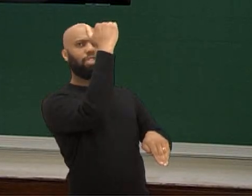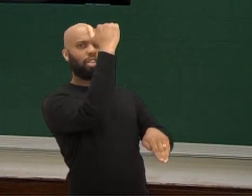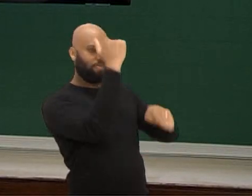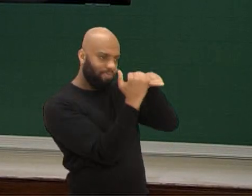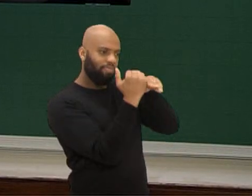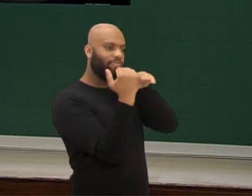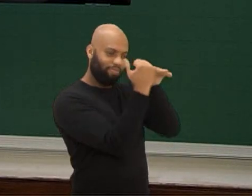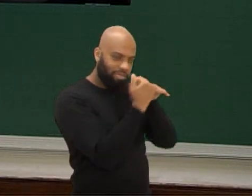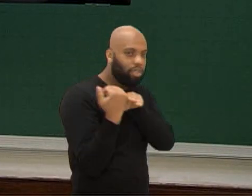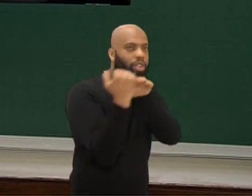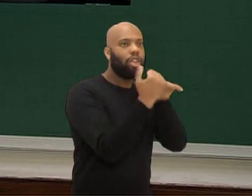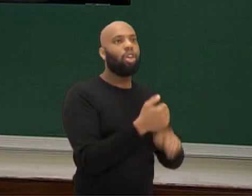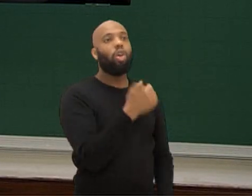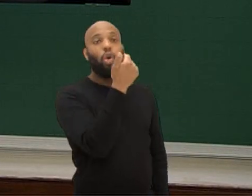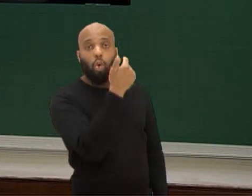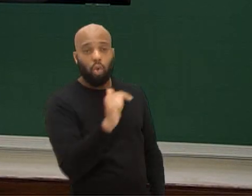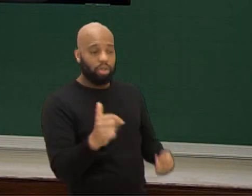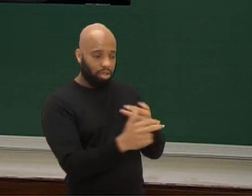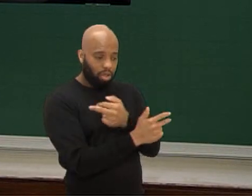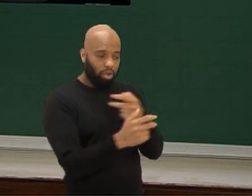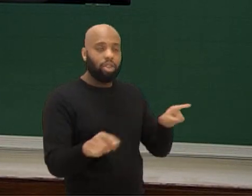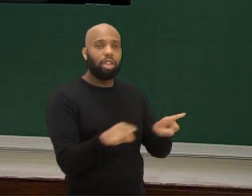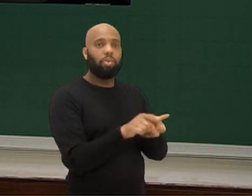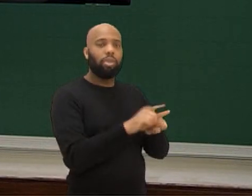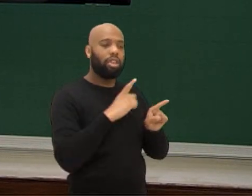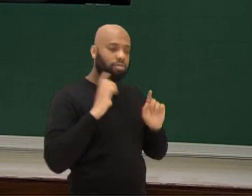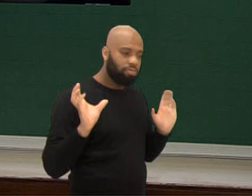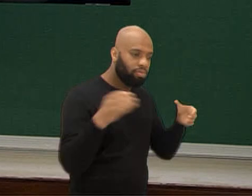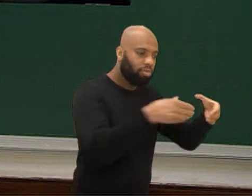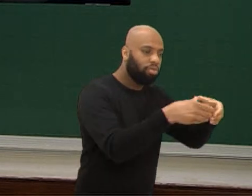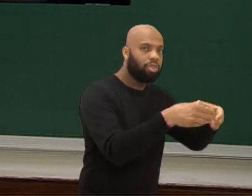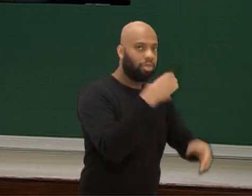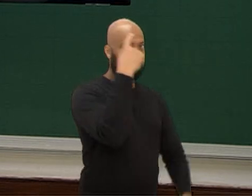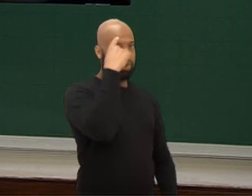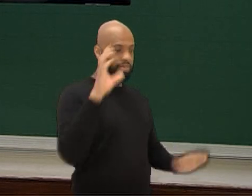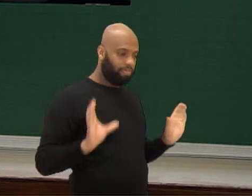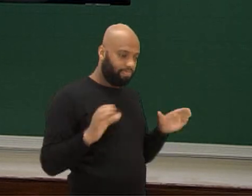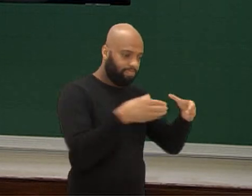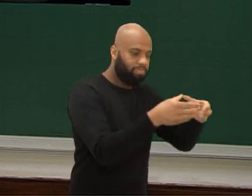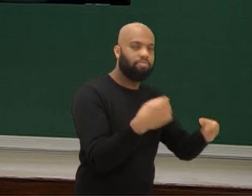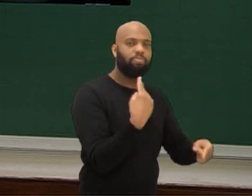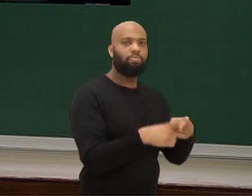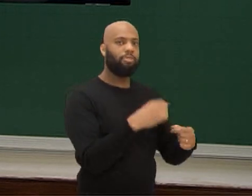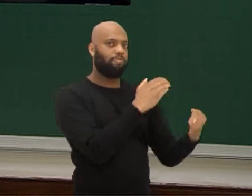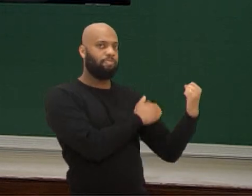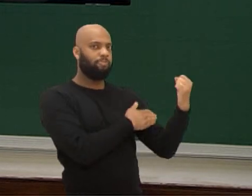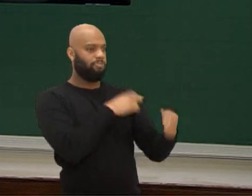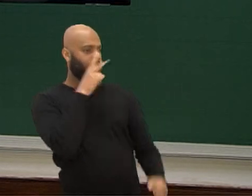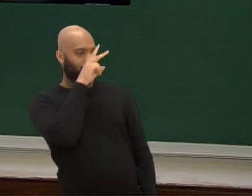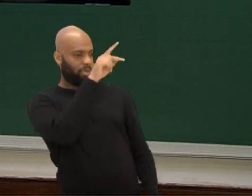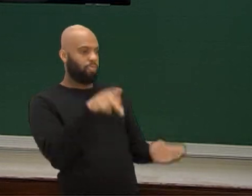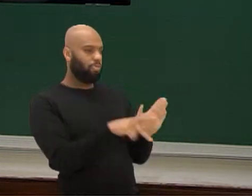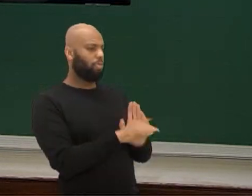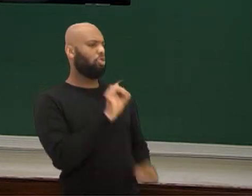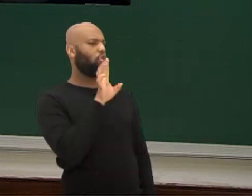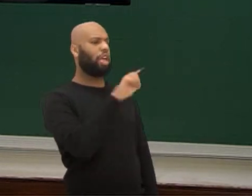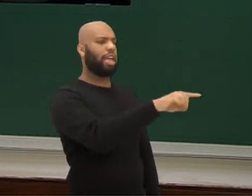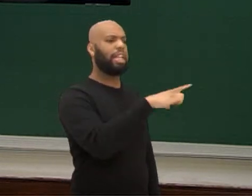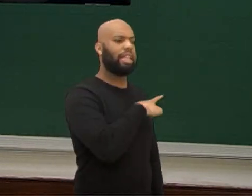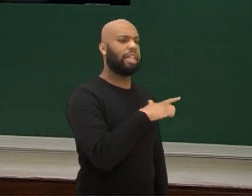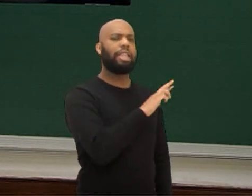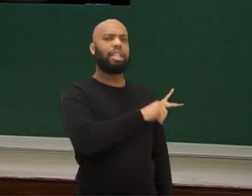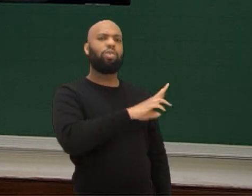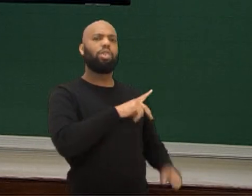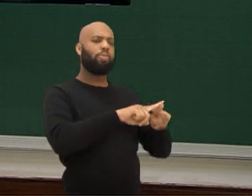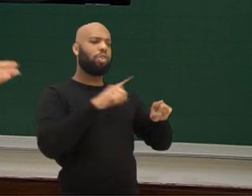pouco. Uma outra coisa é o coletivismo. As forças não estão baseadas no que um indivíduo tem, mas em